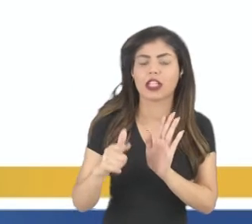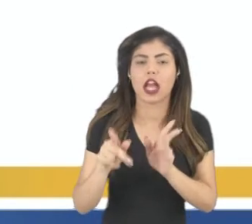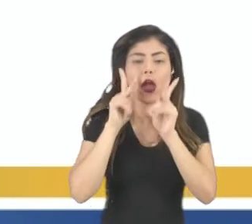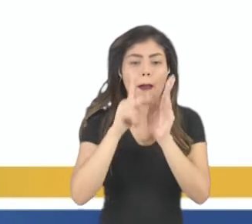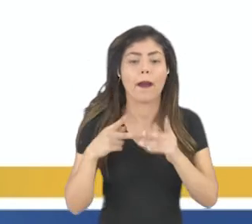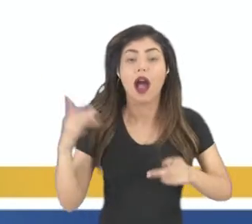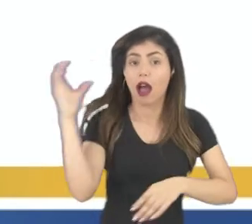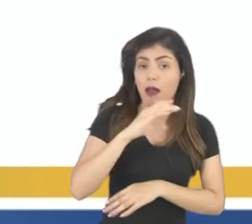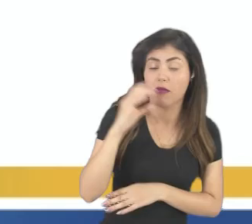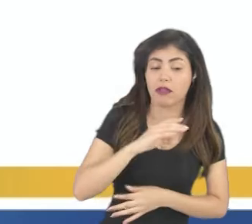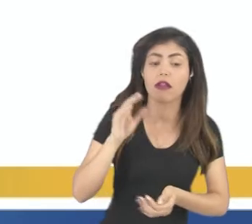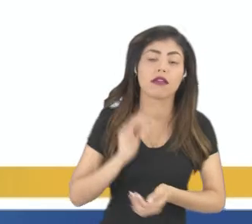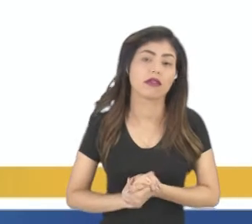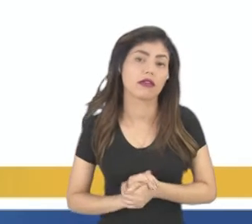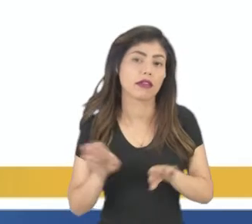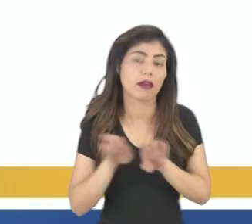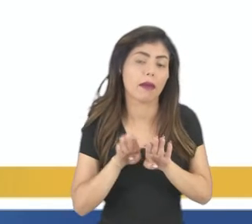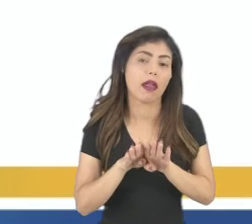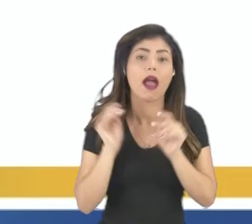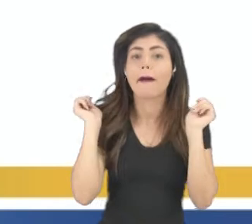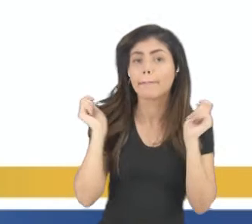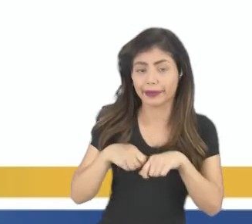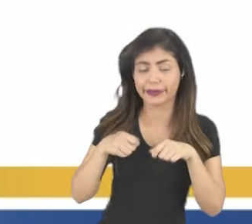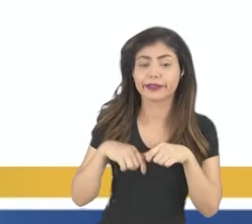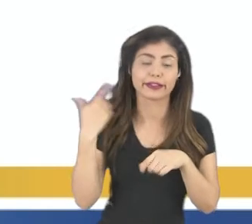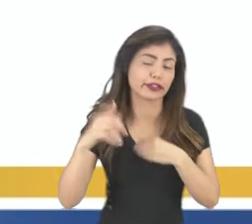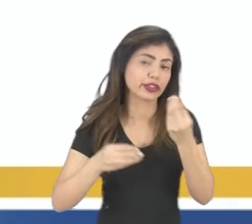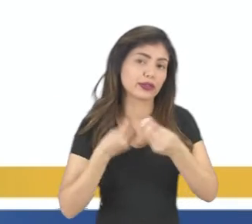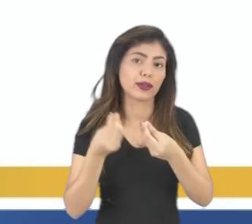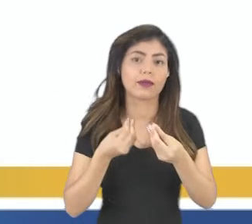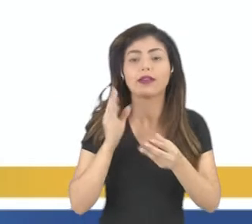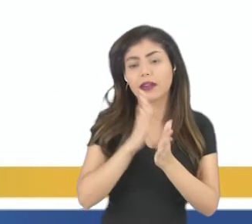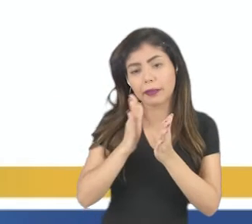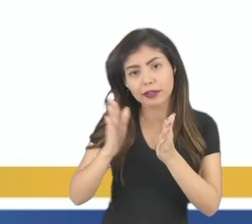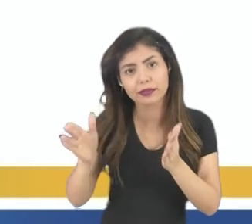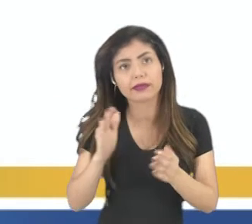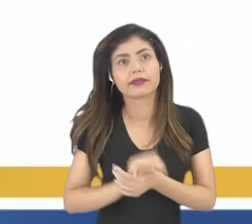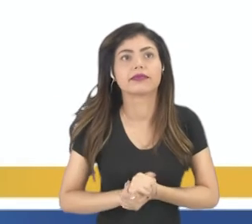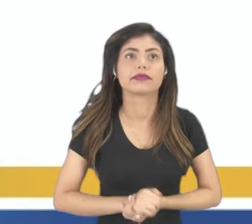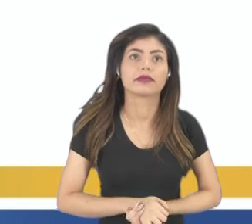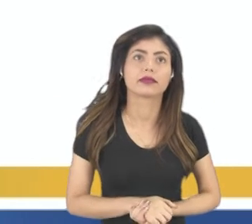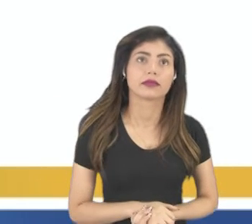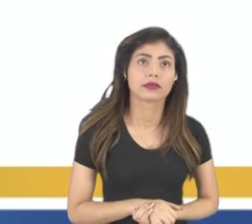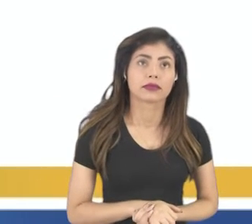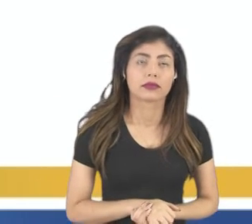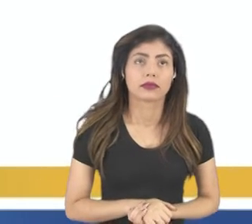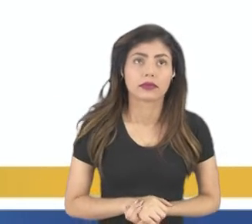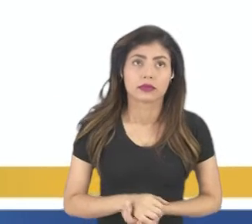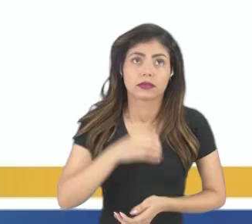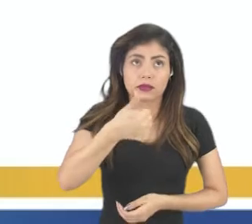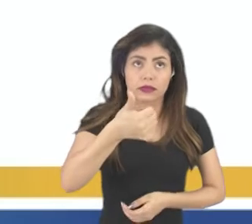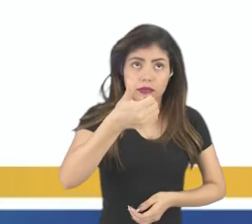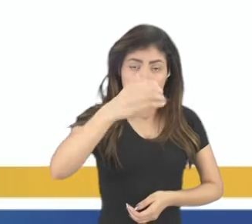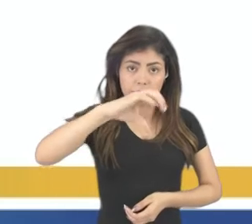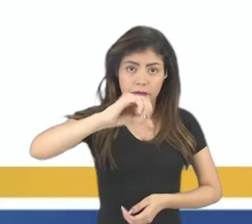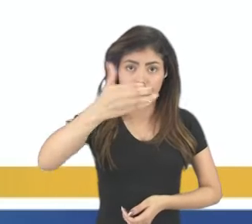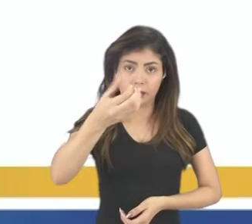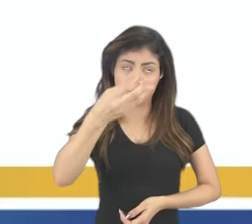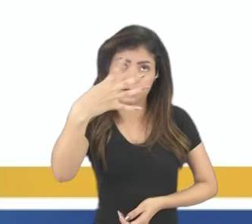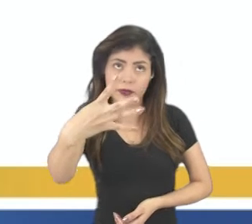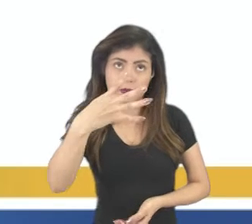tanto a posição contra a velocidade é dessa partícula ao mesmo tempo e em